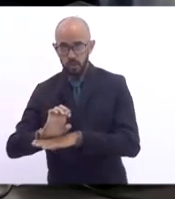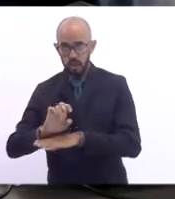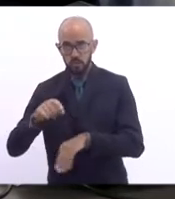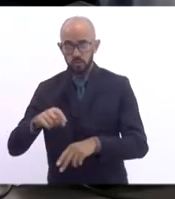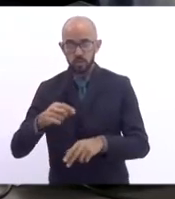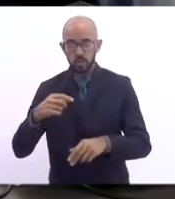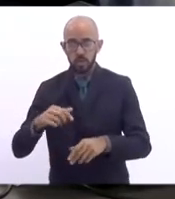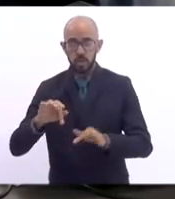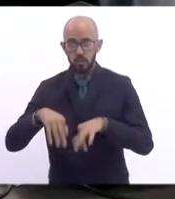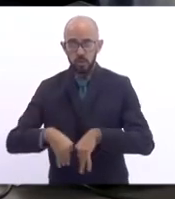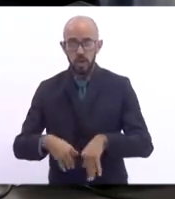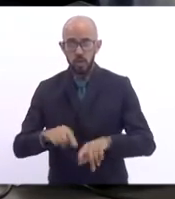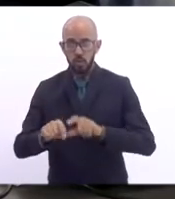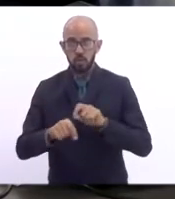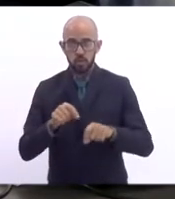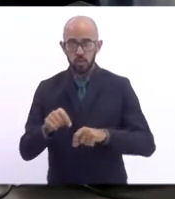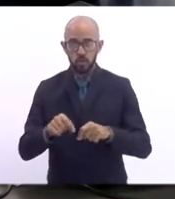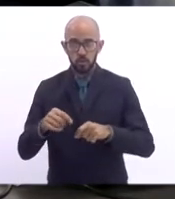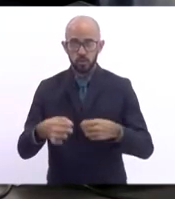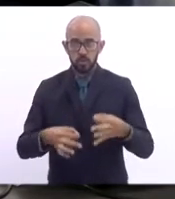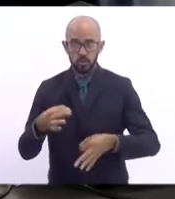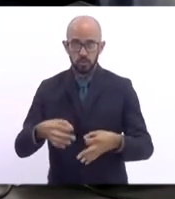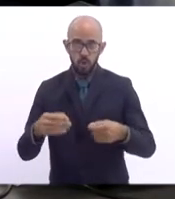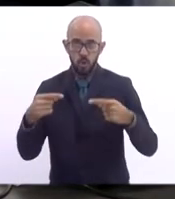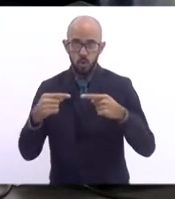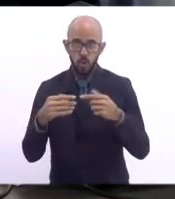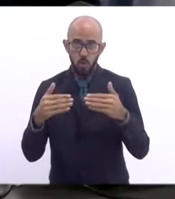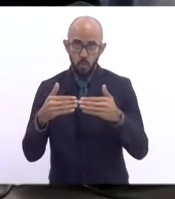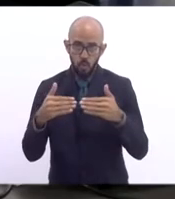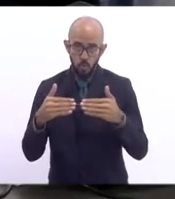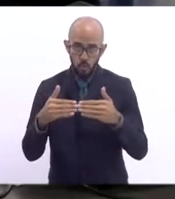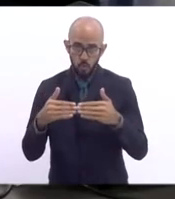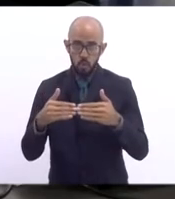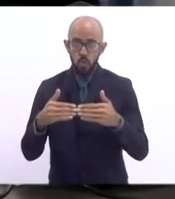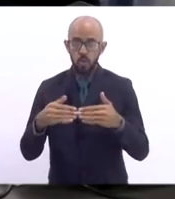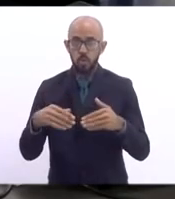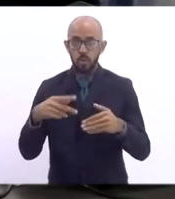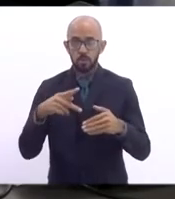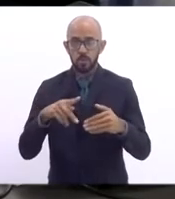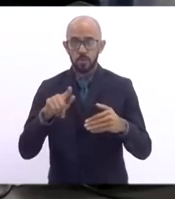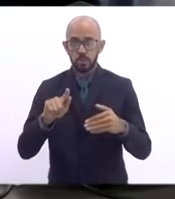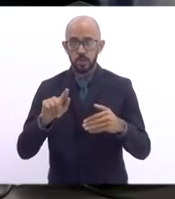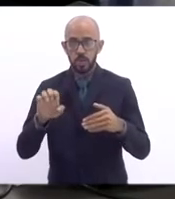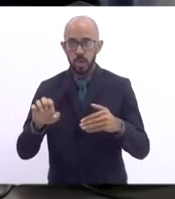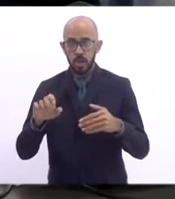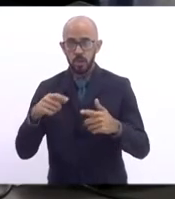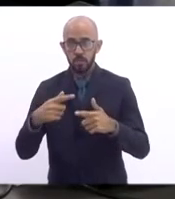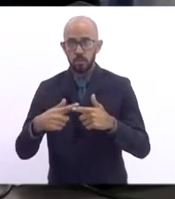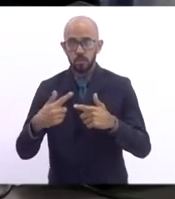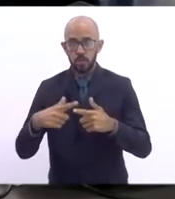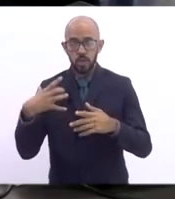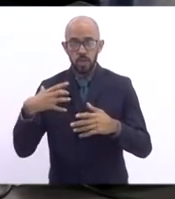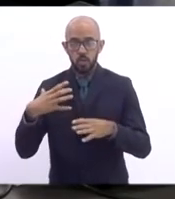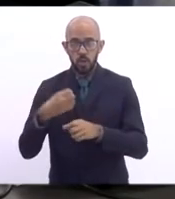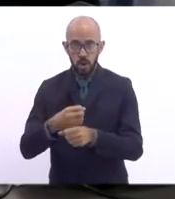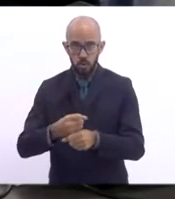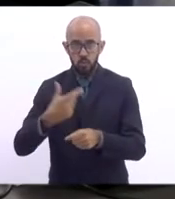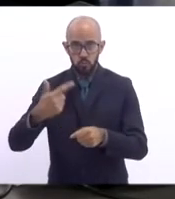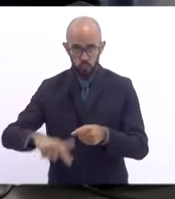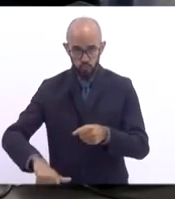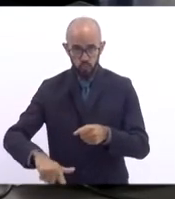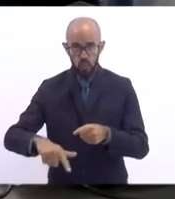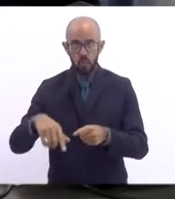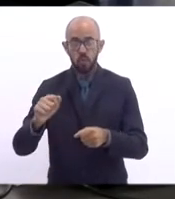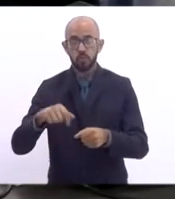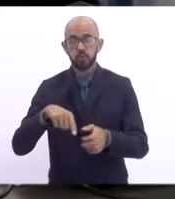conclusão é o tribunal ovo e concordância com parecer da douta PG no sentido de que o recálculo do contrato